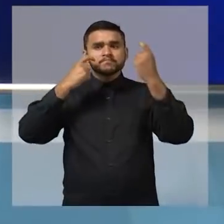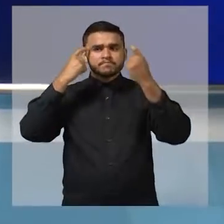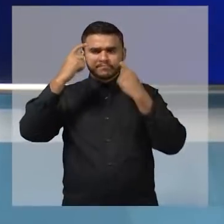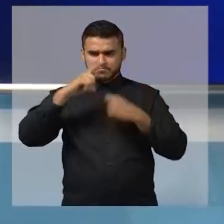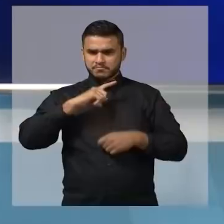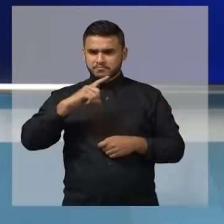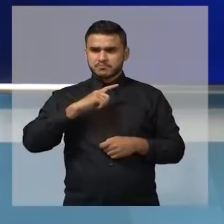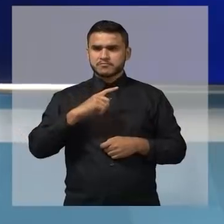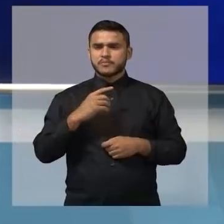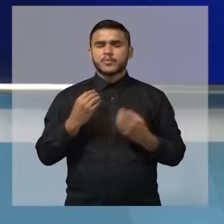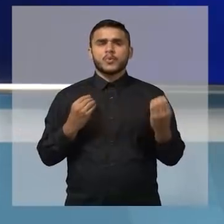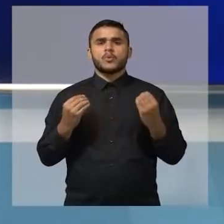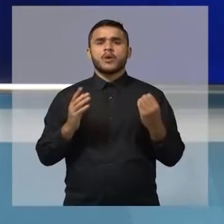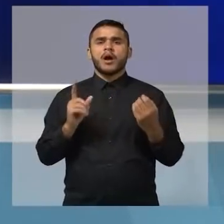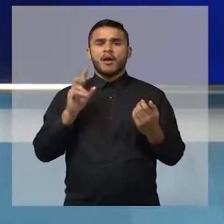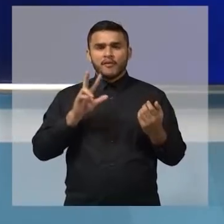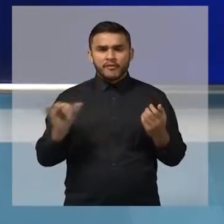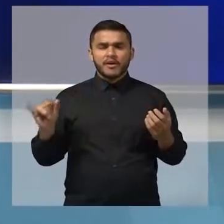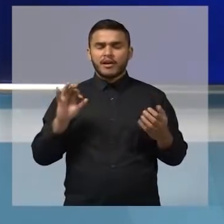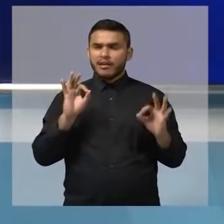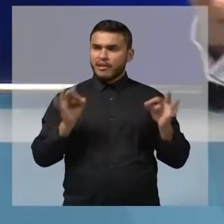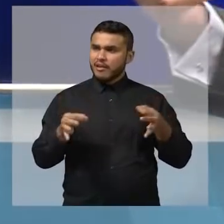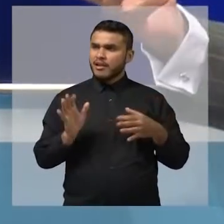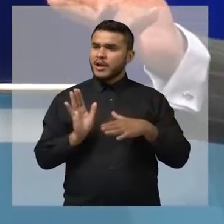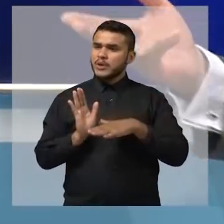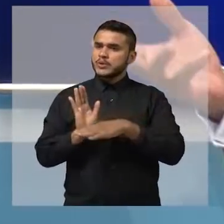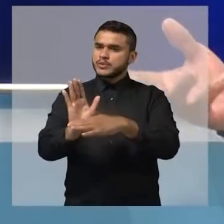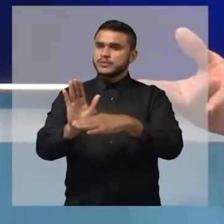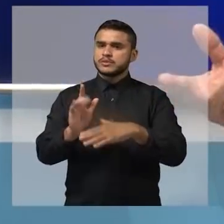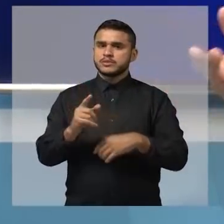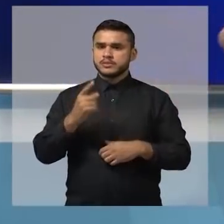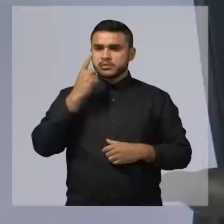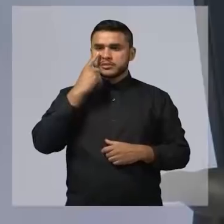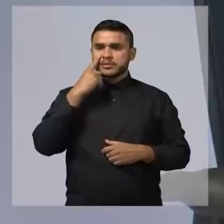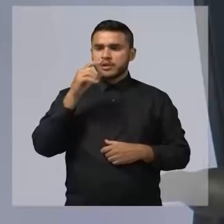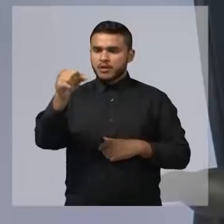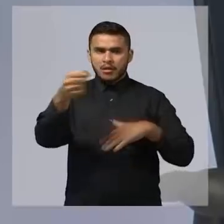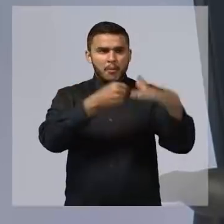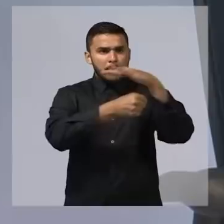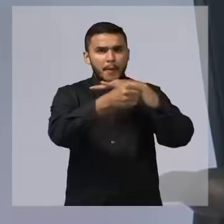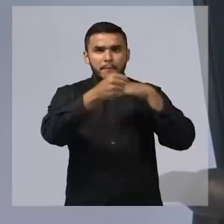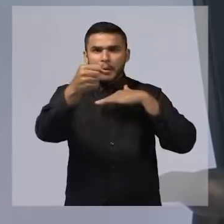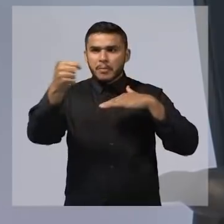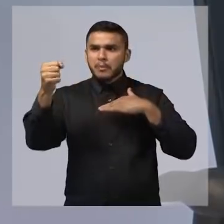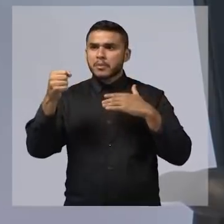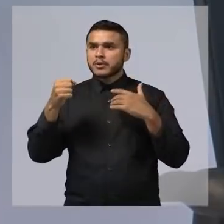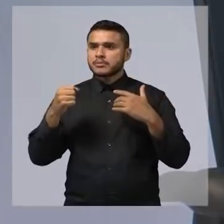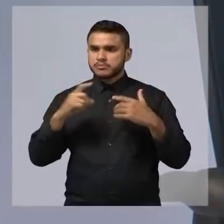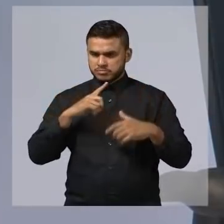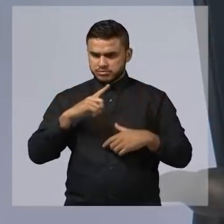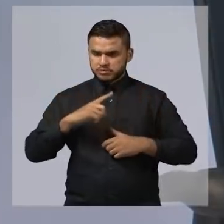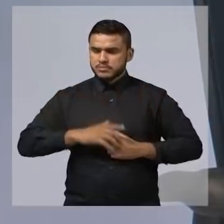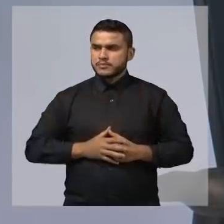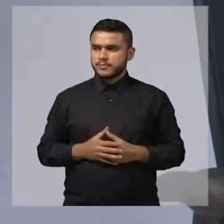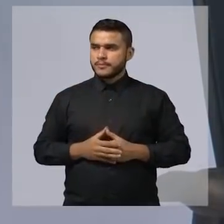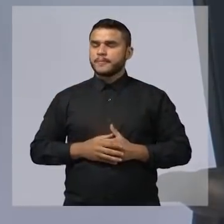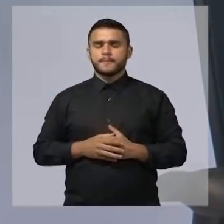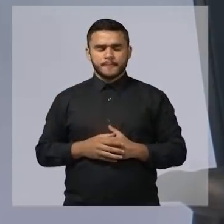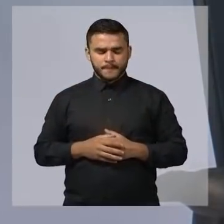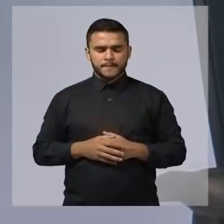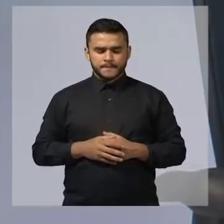contemplar também a recolocação desses homens? Positivo, tem um decreto do governador